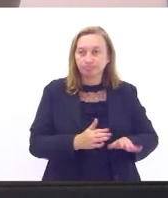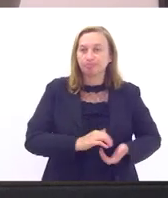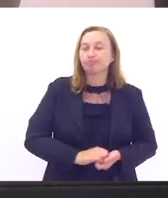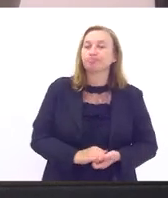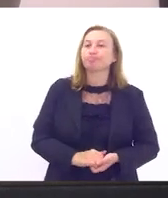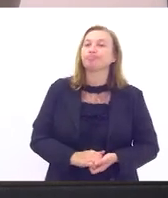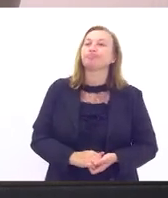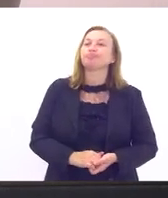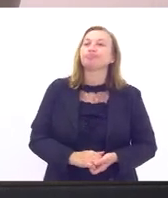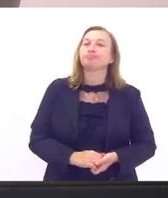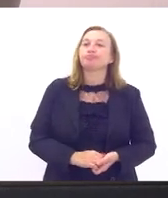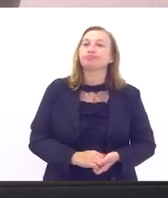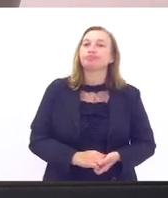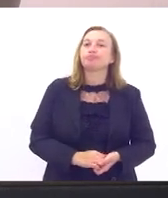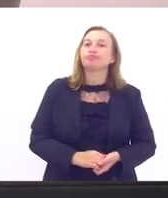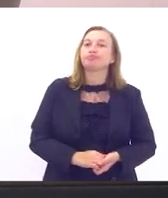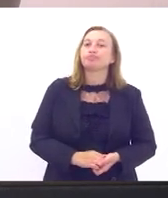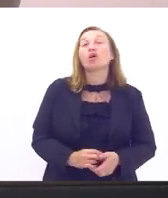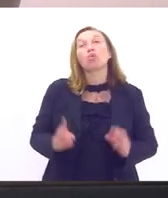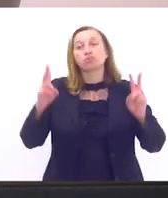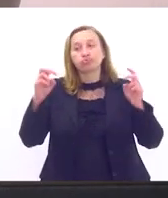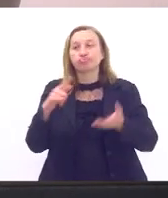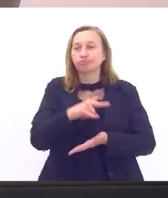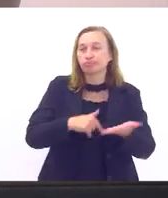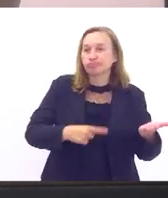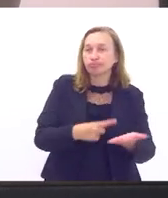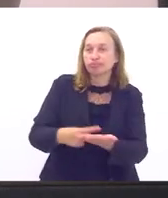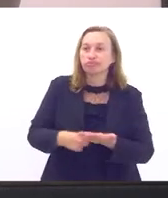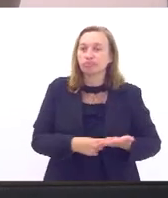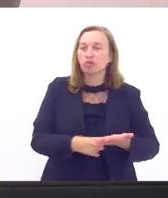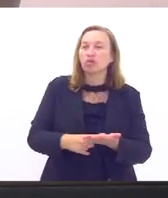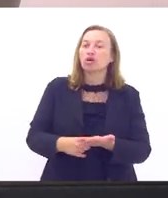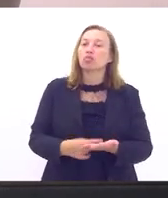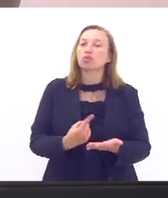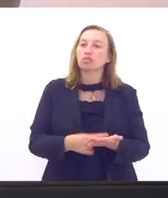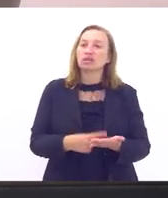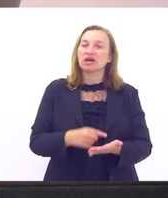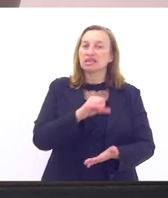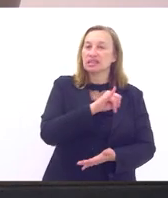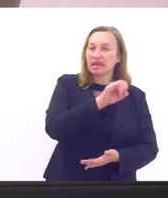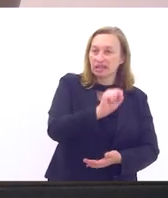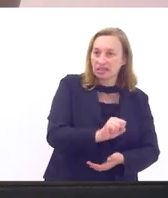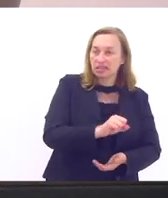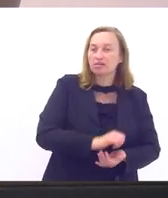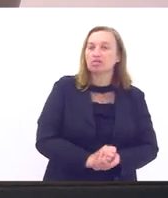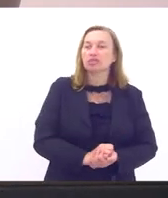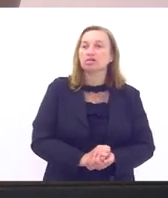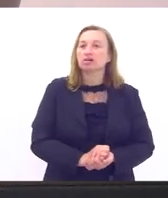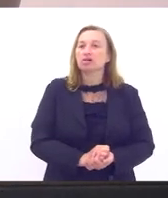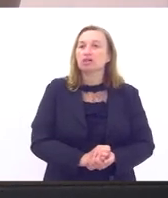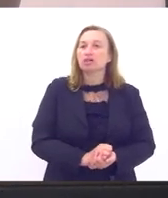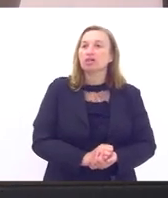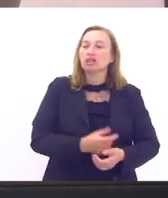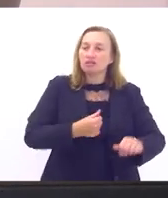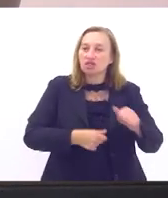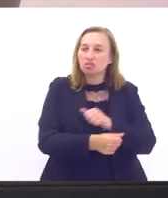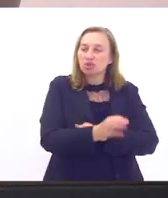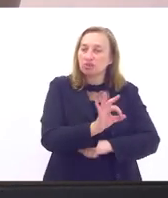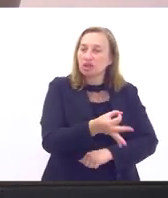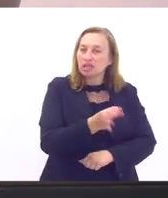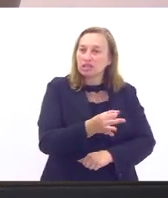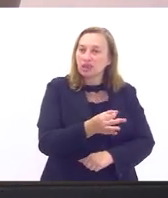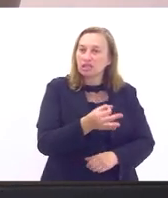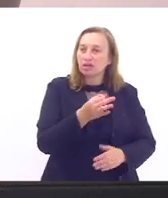Né? No âmbito do termo de cooperação, reforçamos o compromisso da SES em garantir os investimentos necessários para a consecução